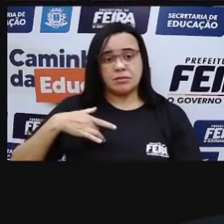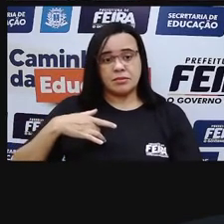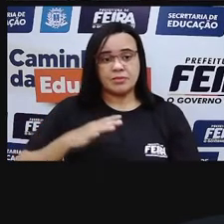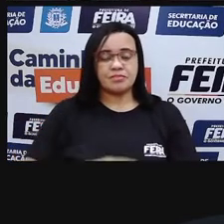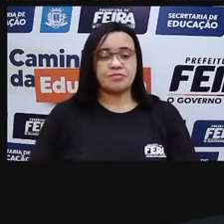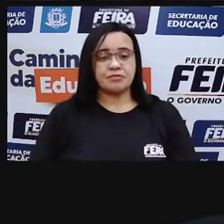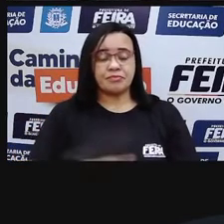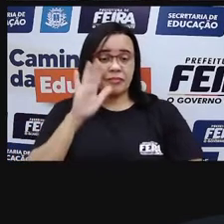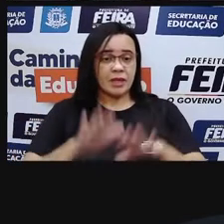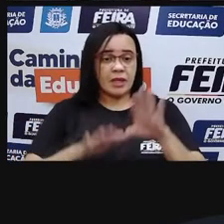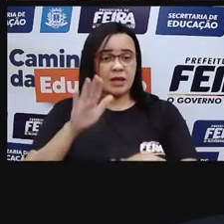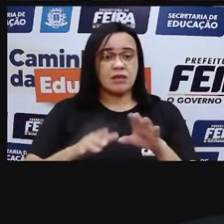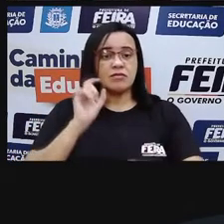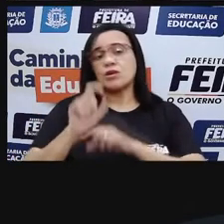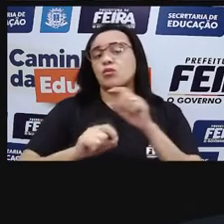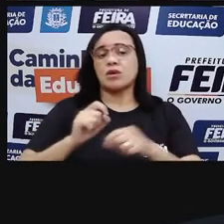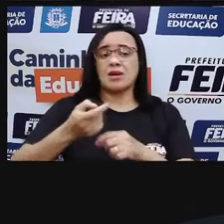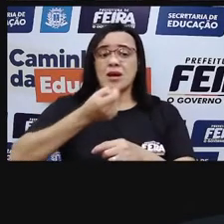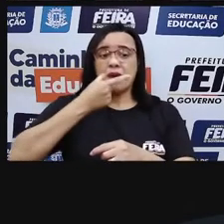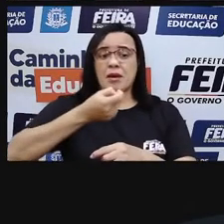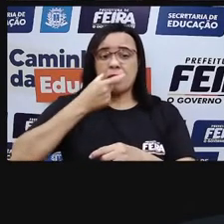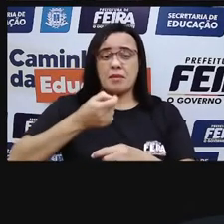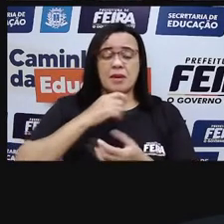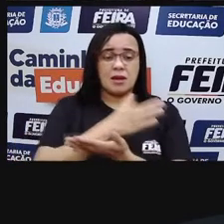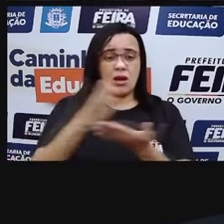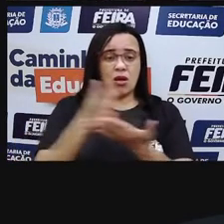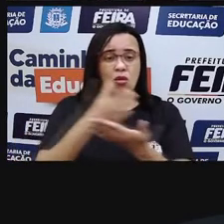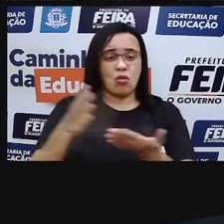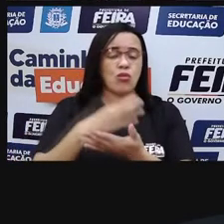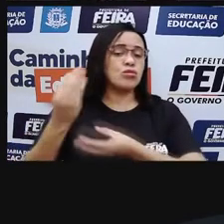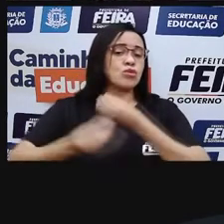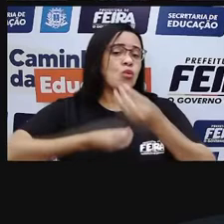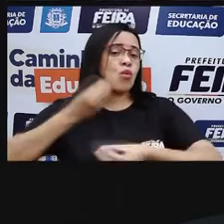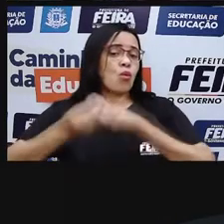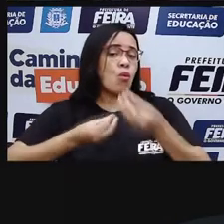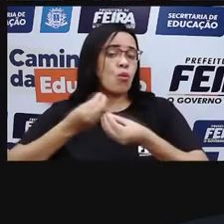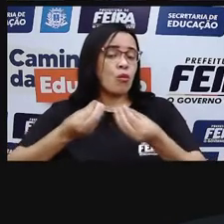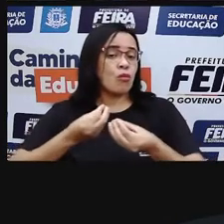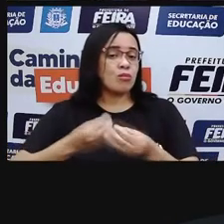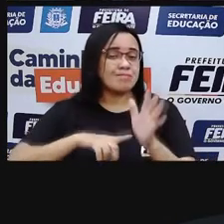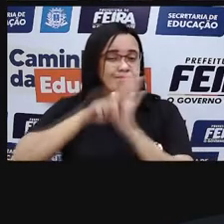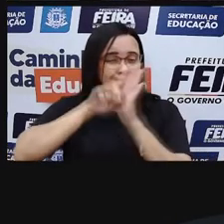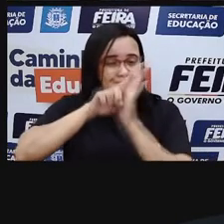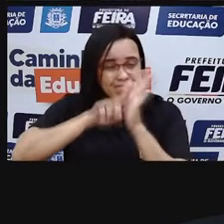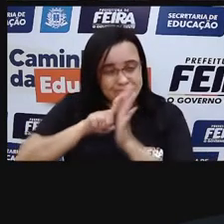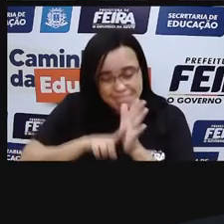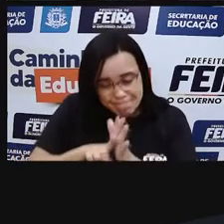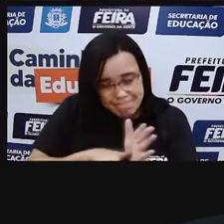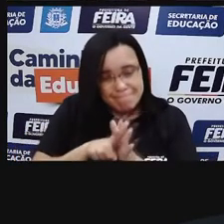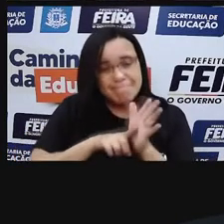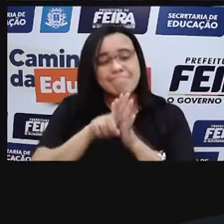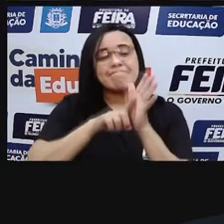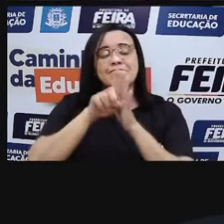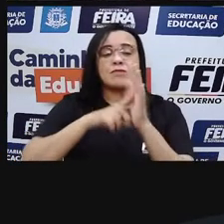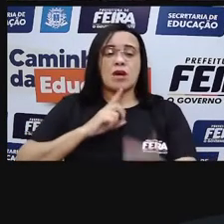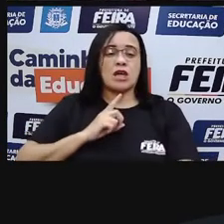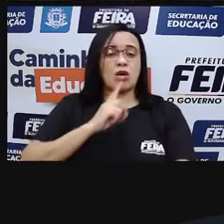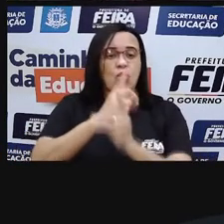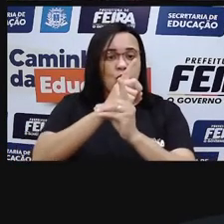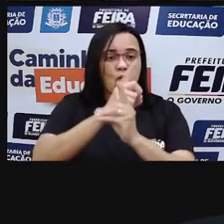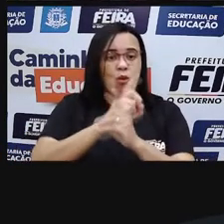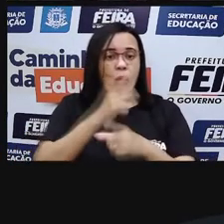vezes alguns medicamentos eles vão ser utilizados para diagnosticar alguma doença, alguma inconformidade,